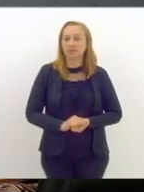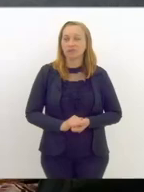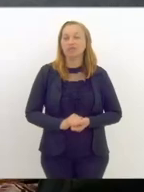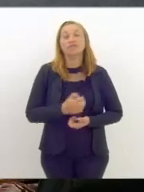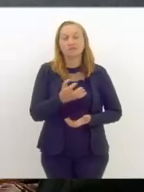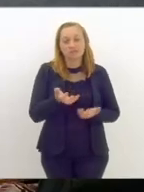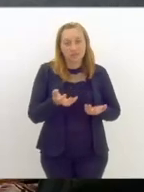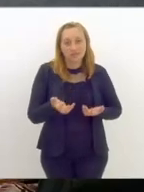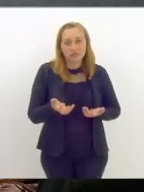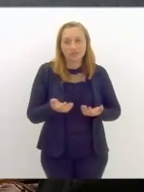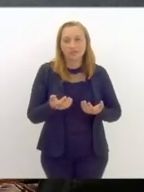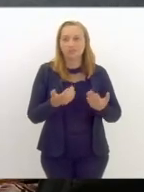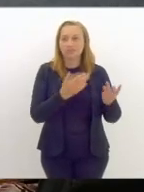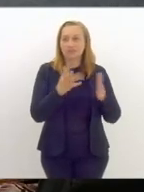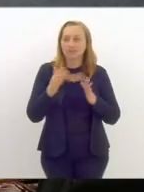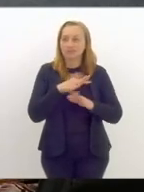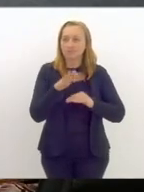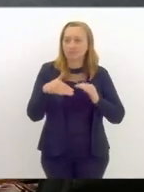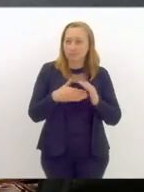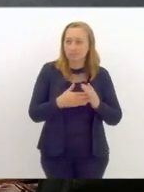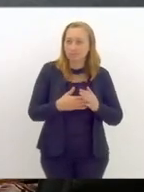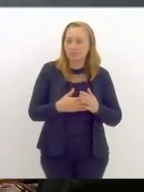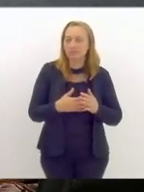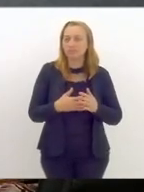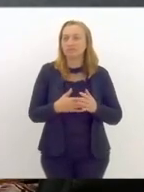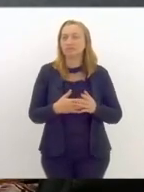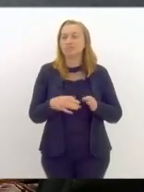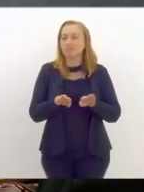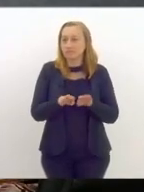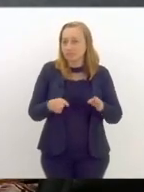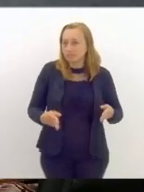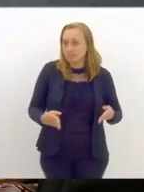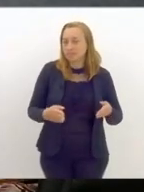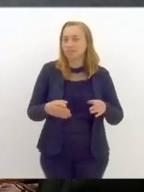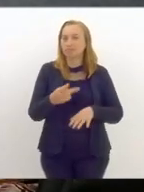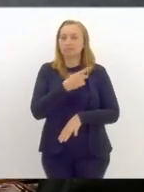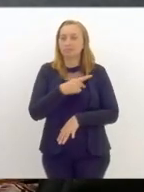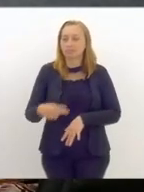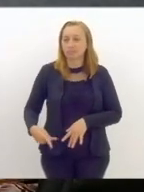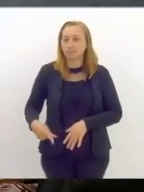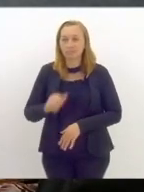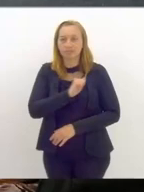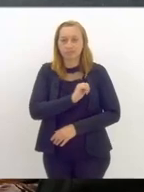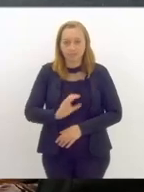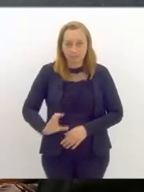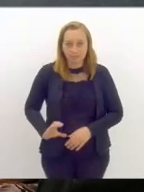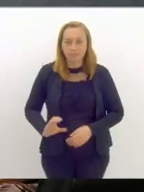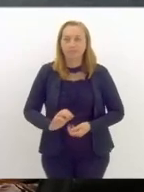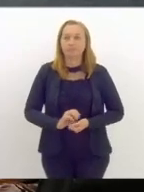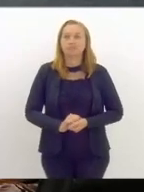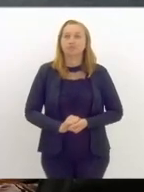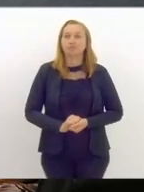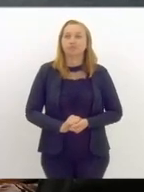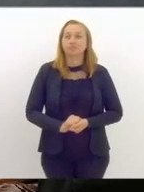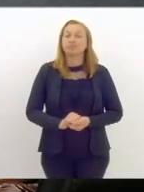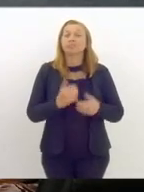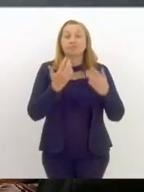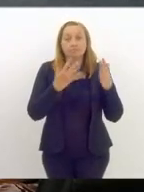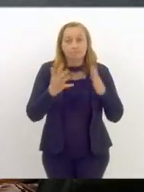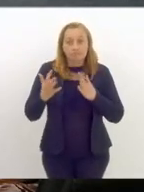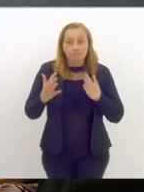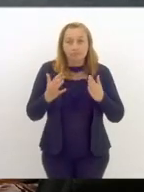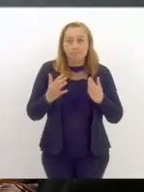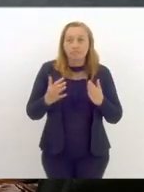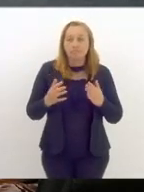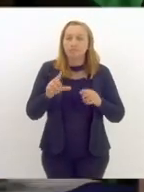Quero cumprimentar a todos e aqui os componentes da mesa, na pessoa do presidente siciliano, e parabenizá-los